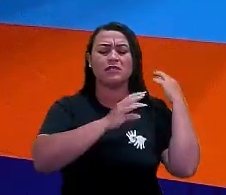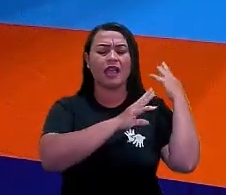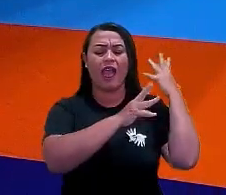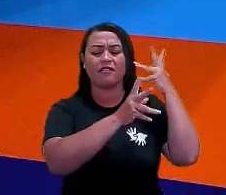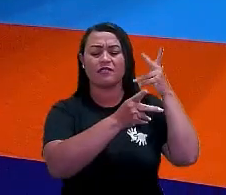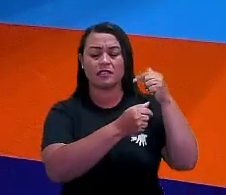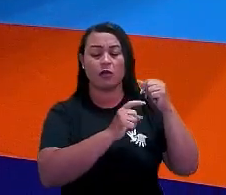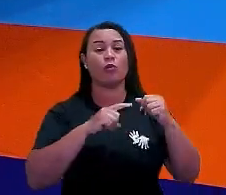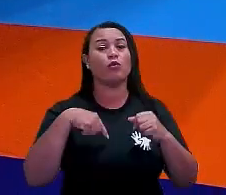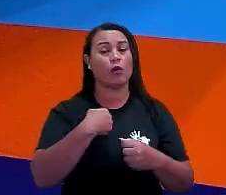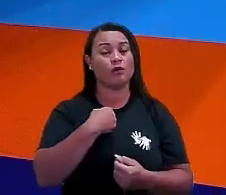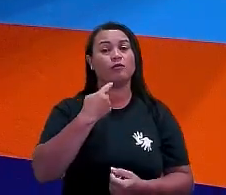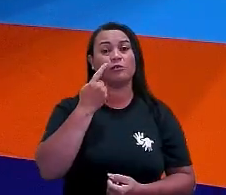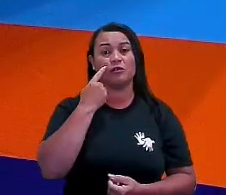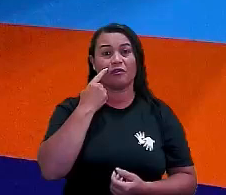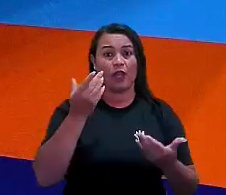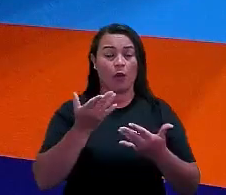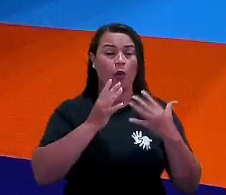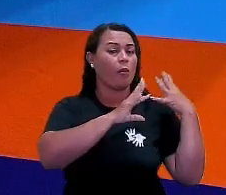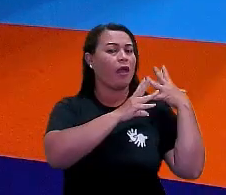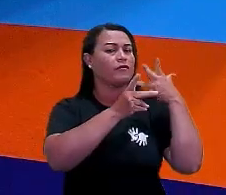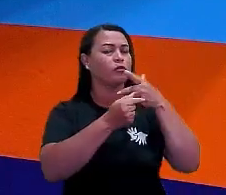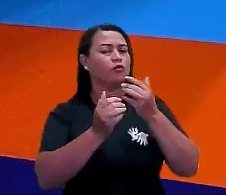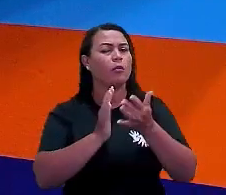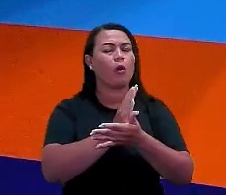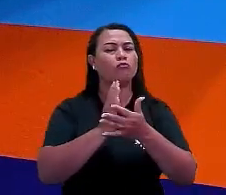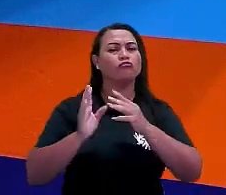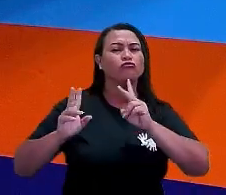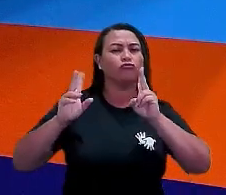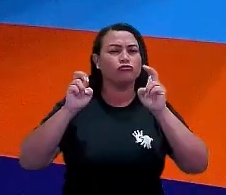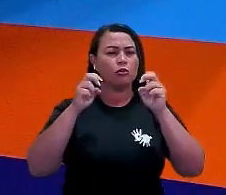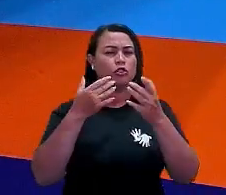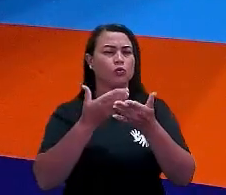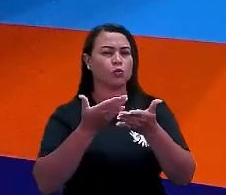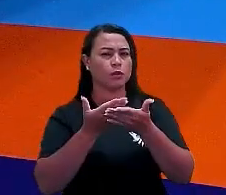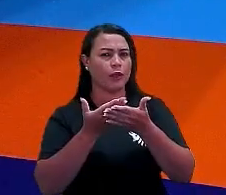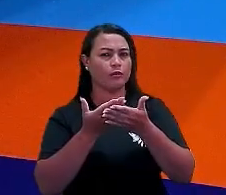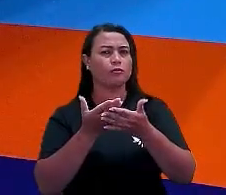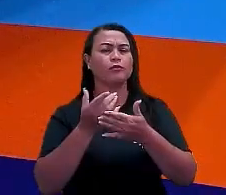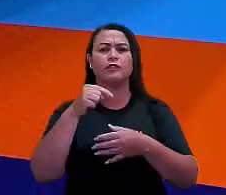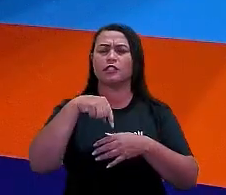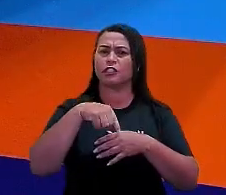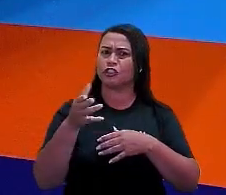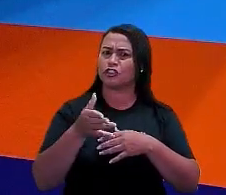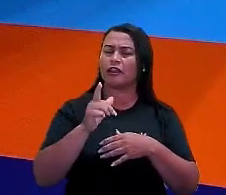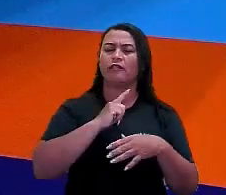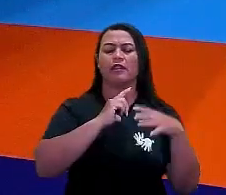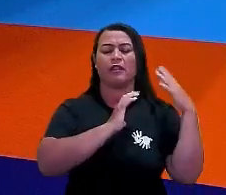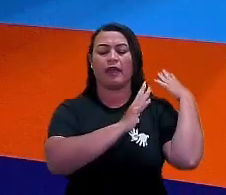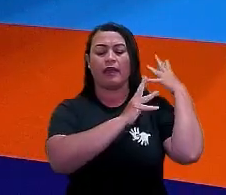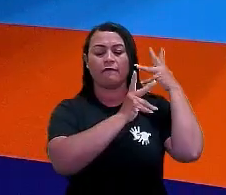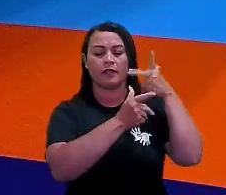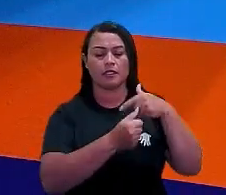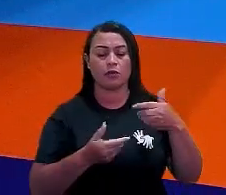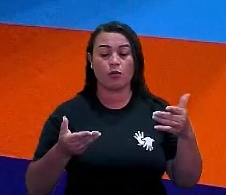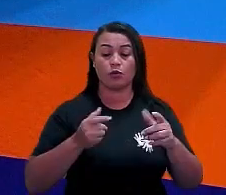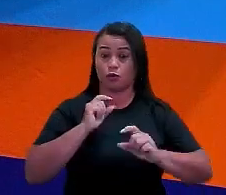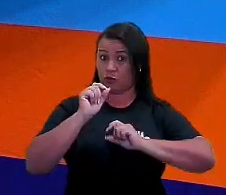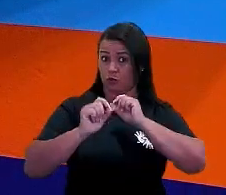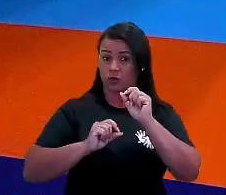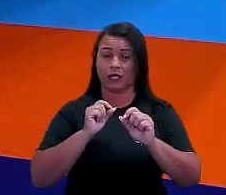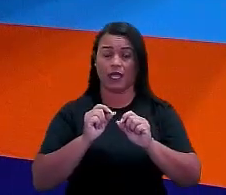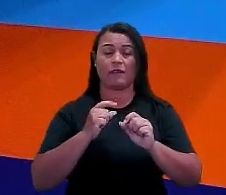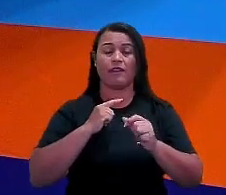professora? Nós vamos fazer uma revisão sobre alguns assuntos que nós já estudamos aqui. Então, a nossa revisão de hoje vai ser